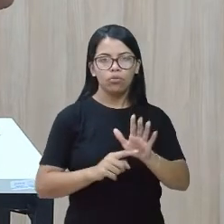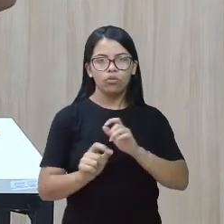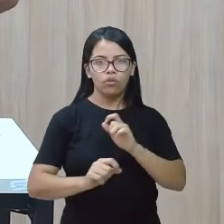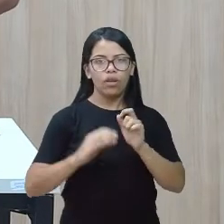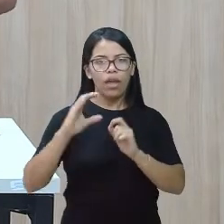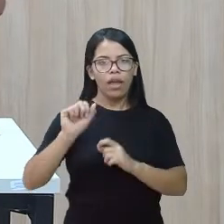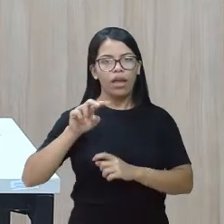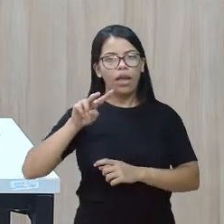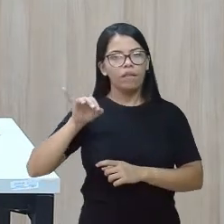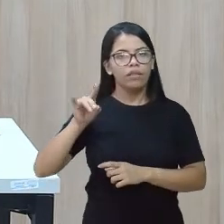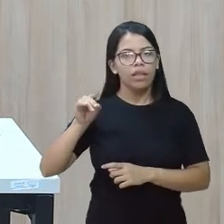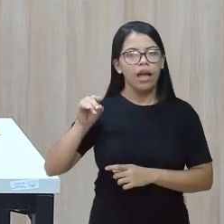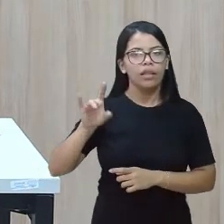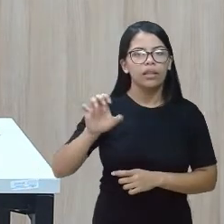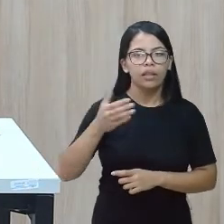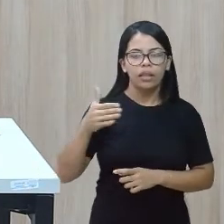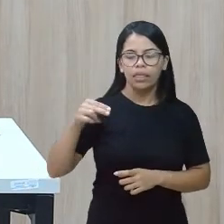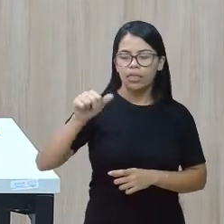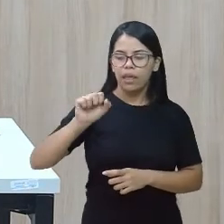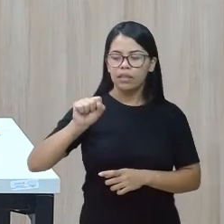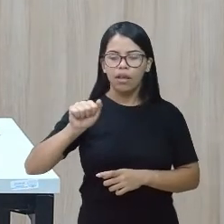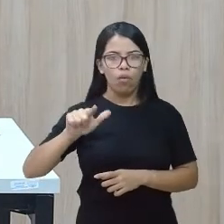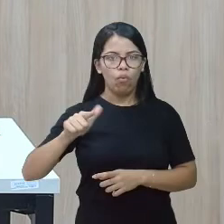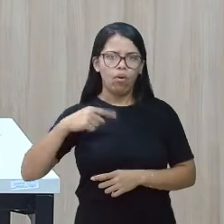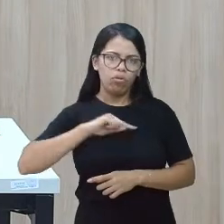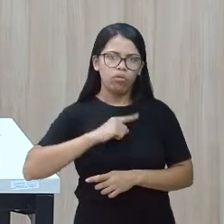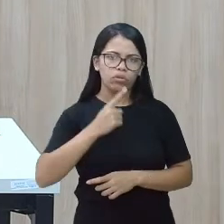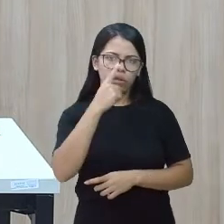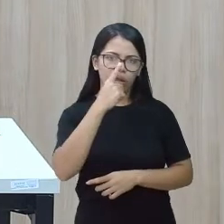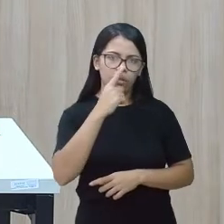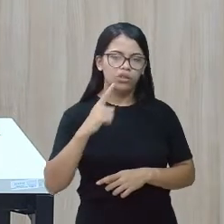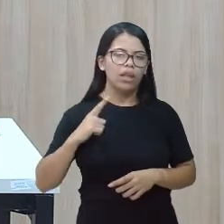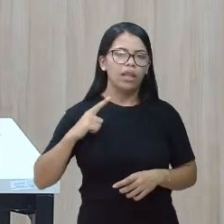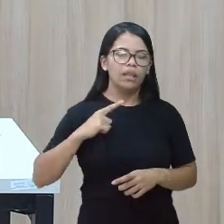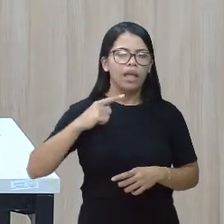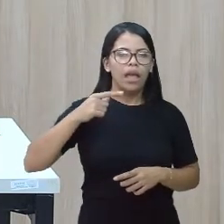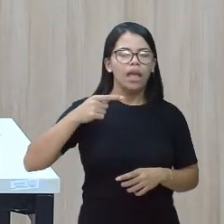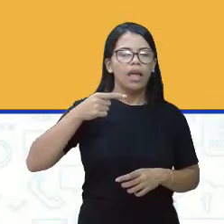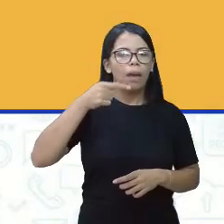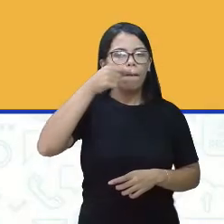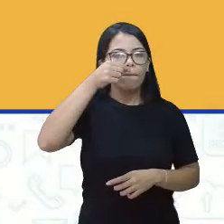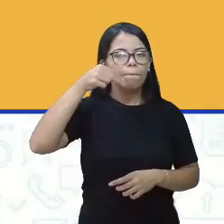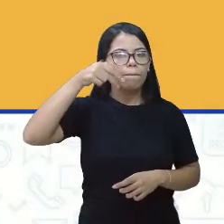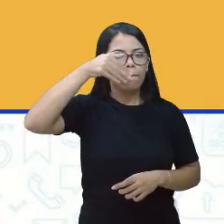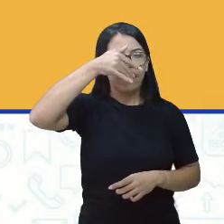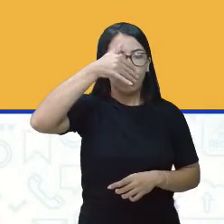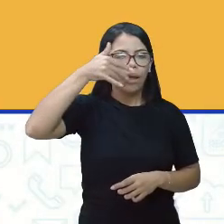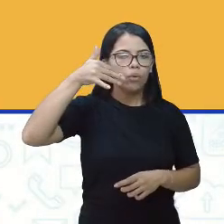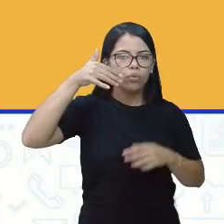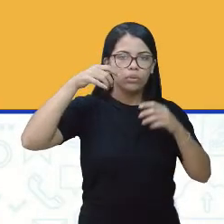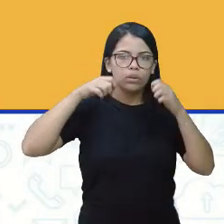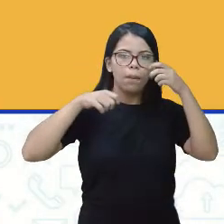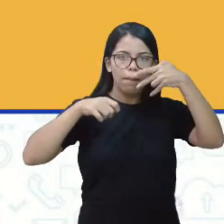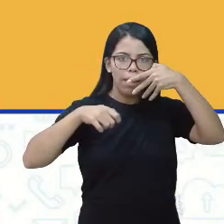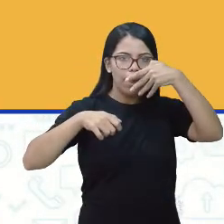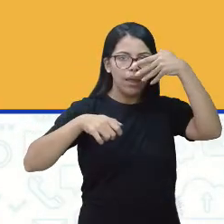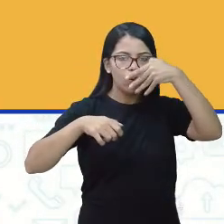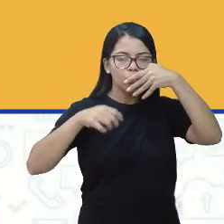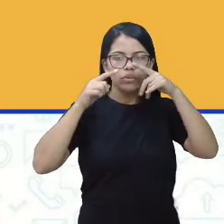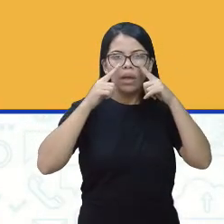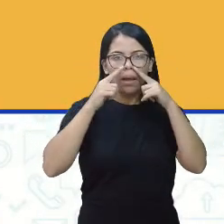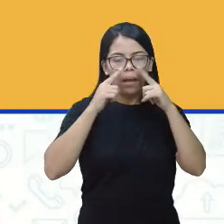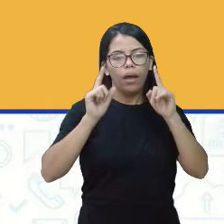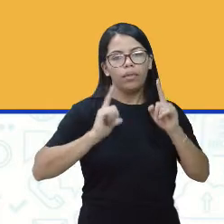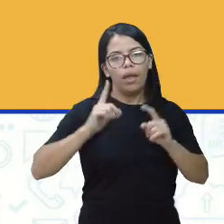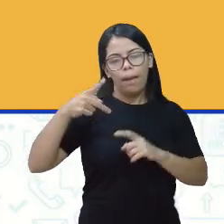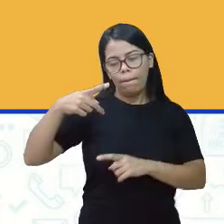nariz. Então, lá nós vamos encontrar pelos, vasos sanguíneos e muco nasal. Então, esses